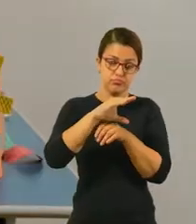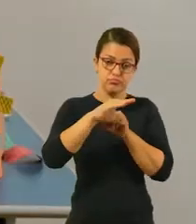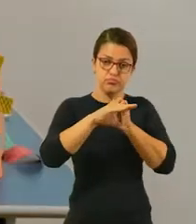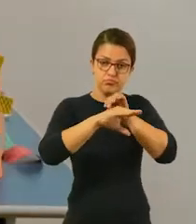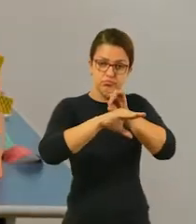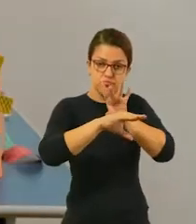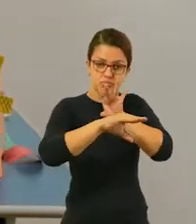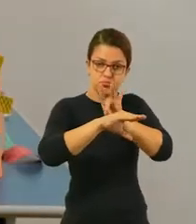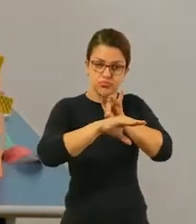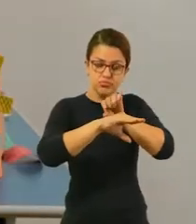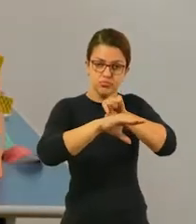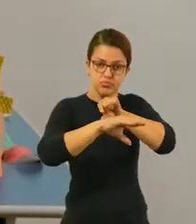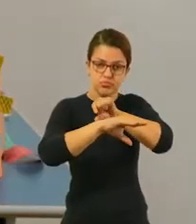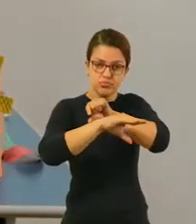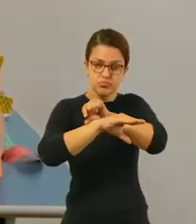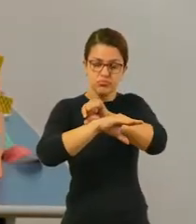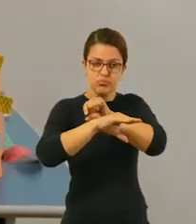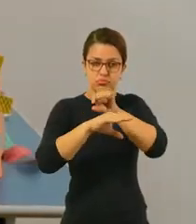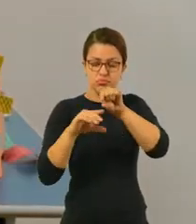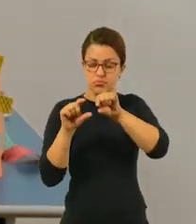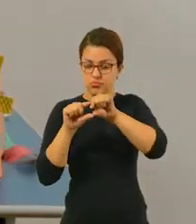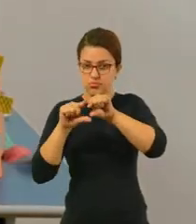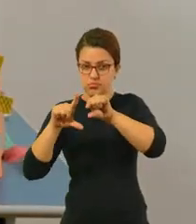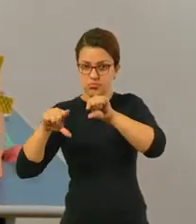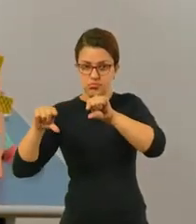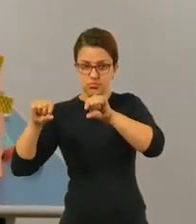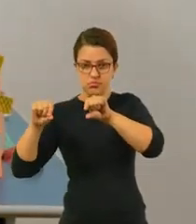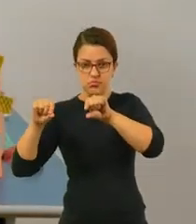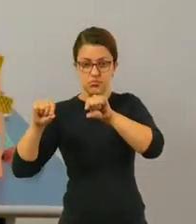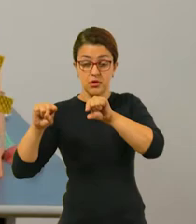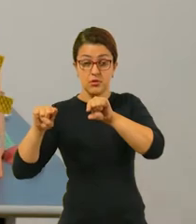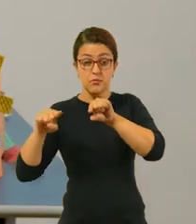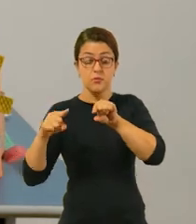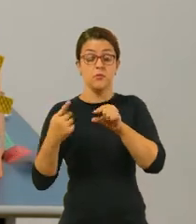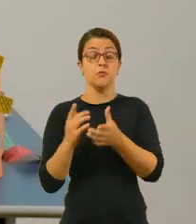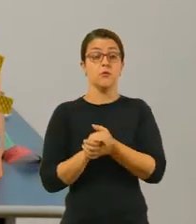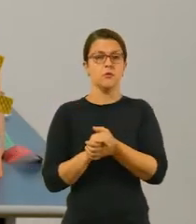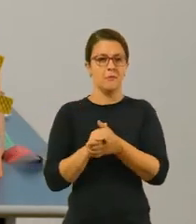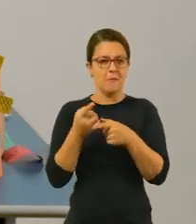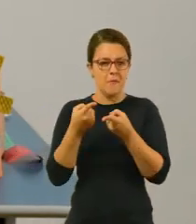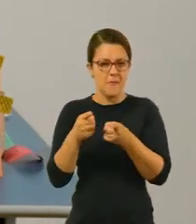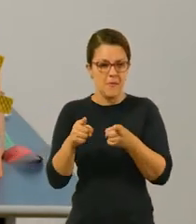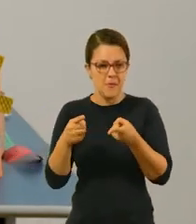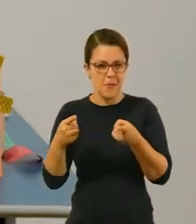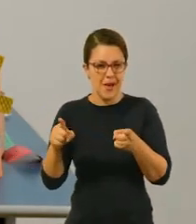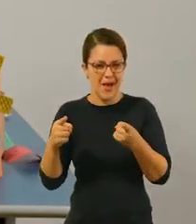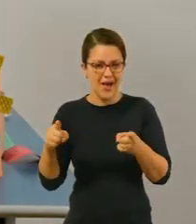precisar também de dois palitos de churrasco para poder colar.